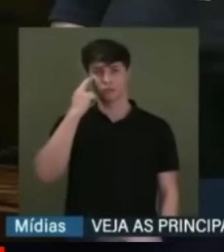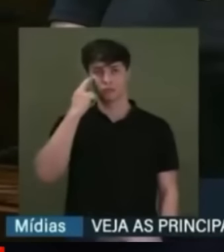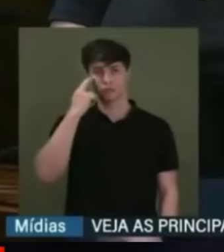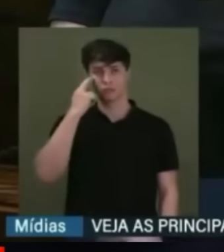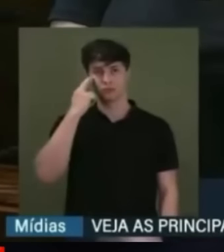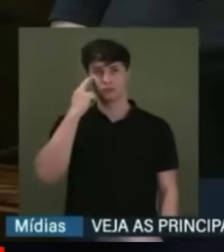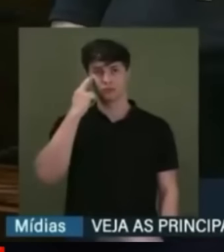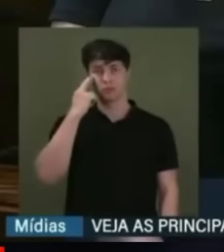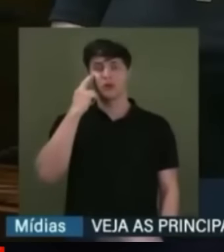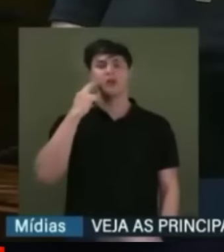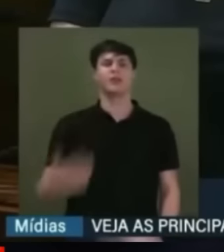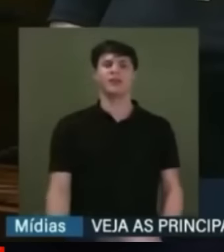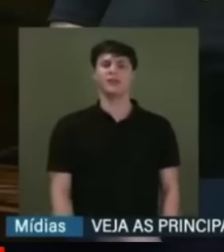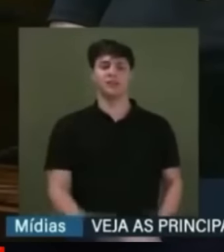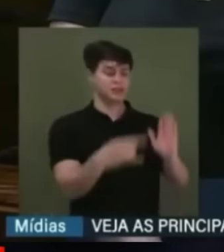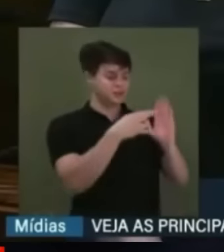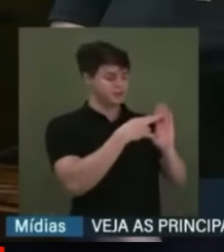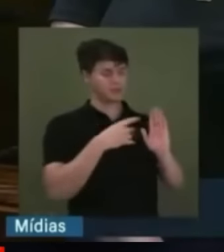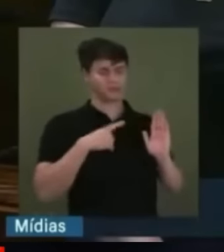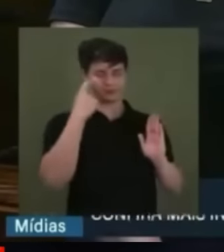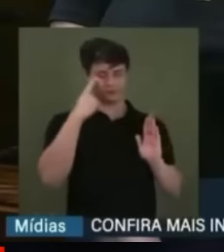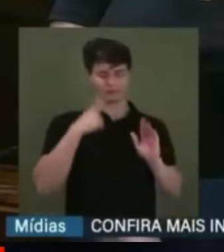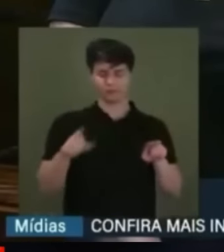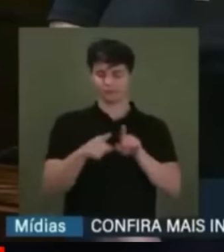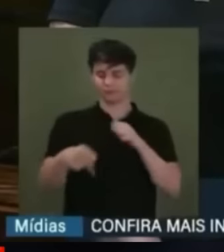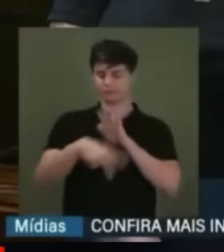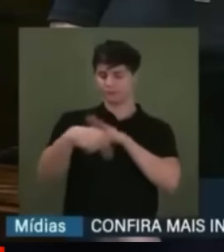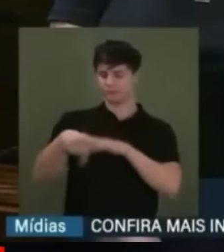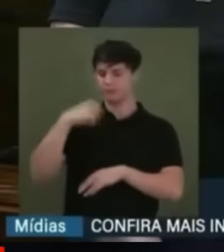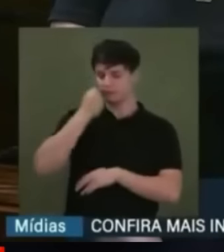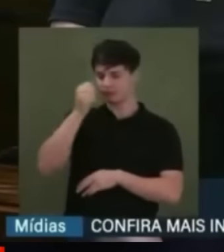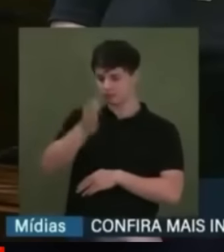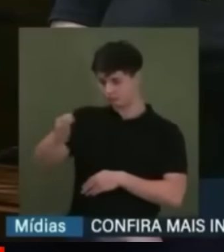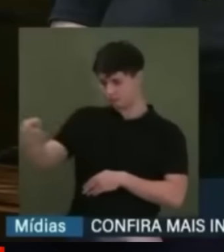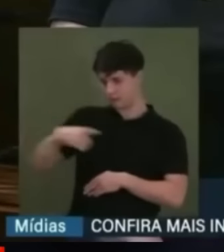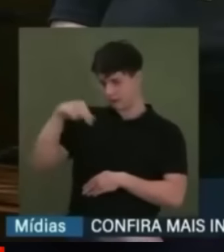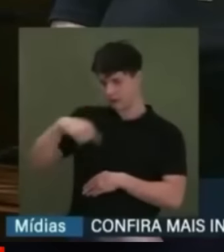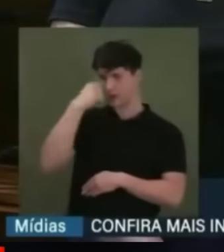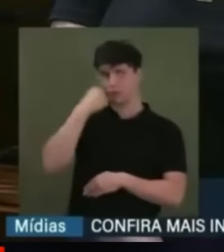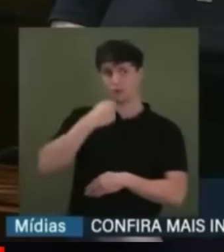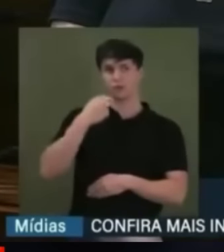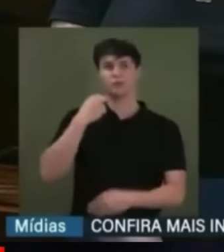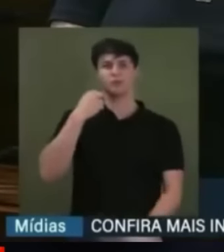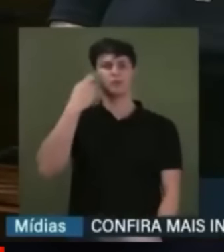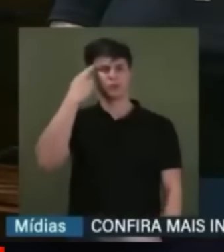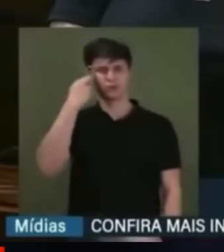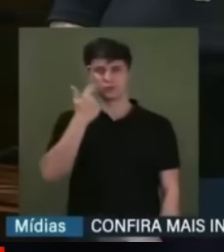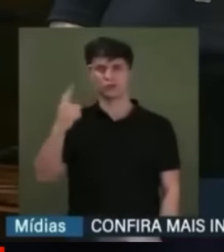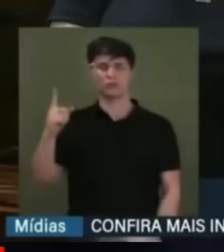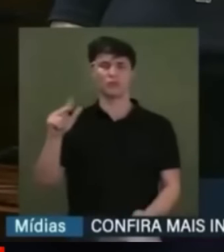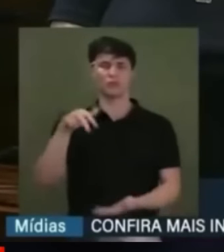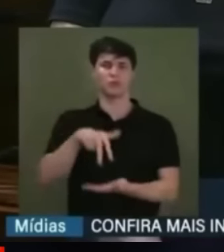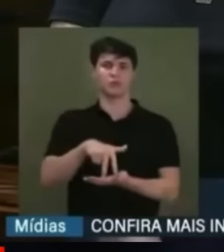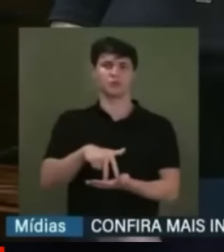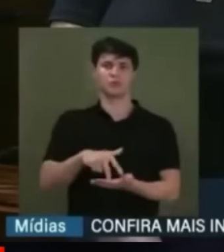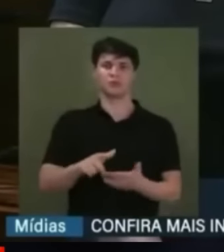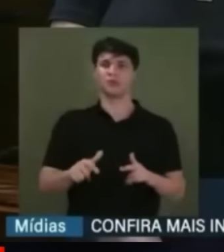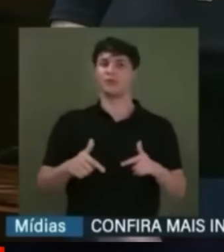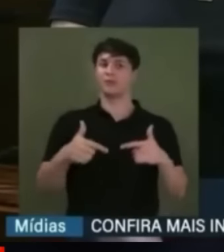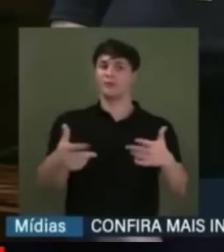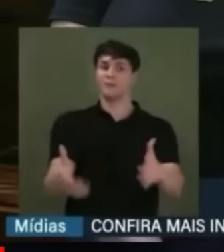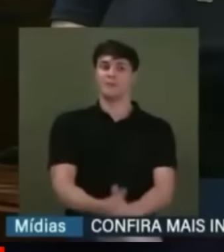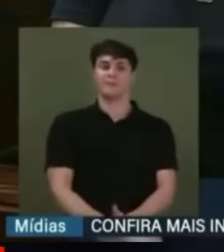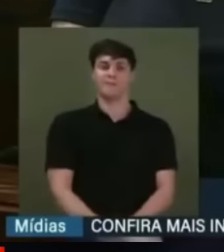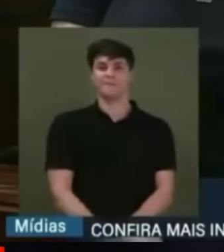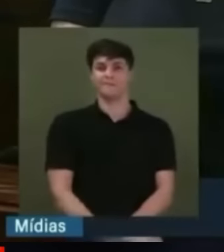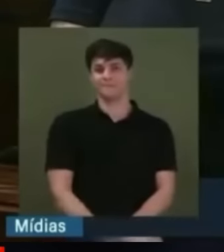para cercear a palavra dos deputados, demonstra com todo o respeito aos demais senadores aqui, Casa da República Alta, que o senador Rodrigo Pacheco não teve nem a decência de vir aqui, então, e tomar essa atitude e sentar